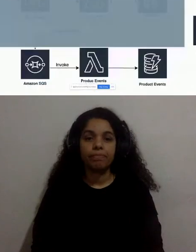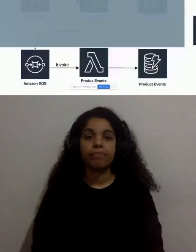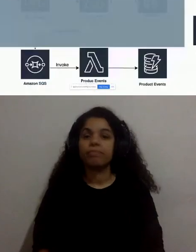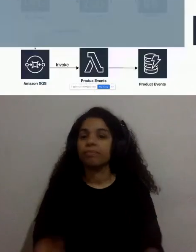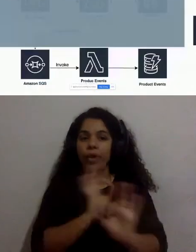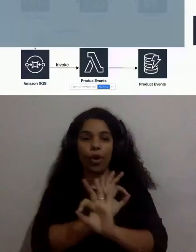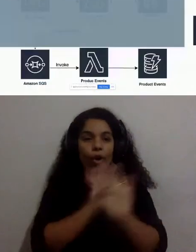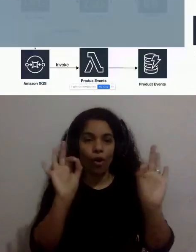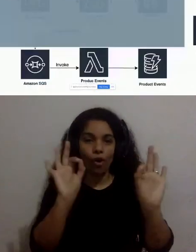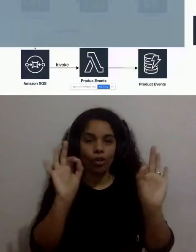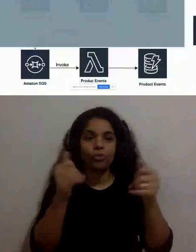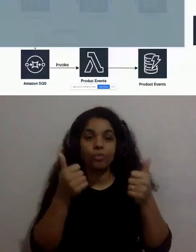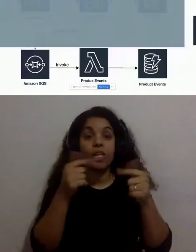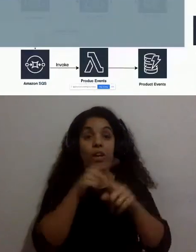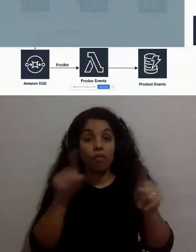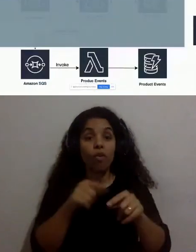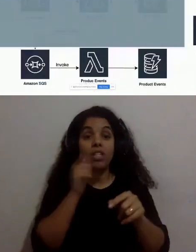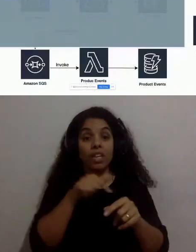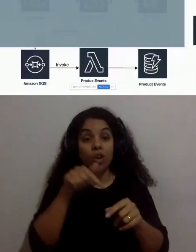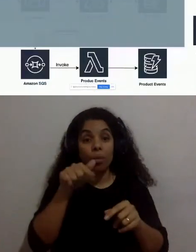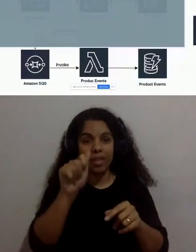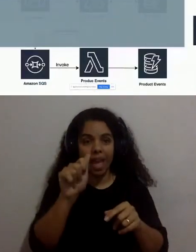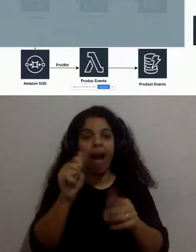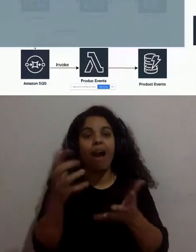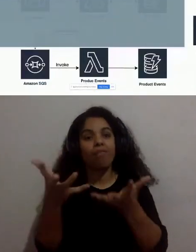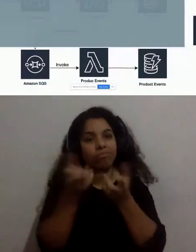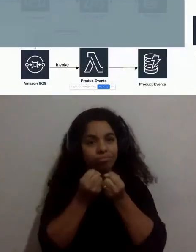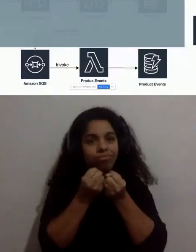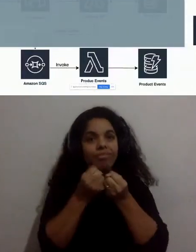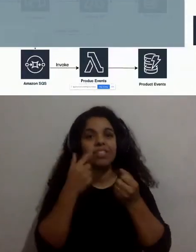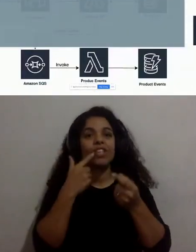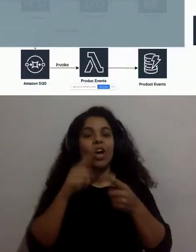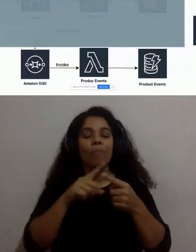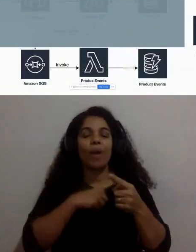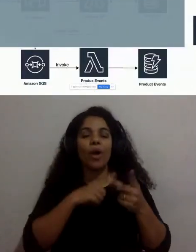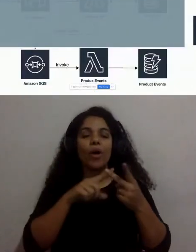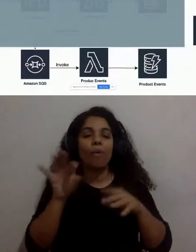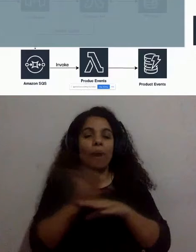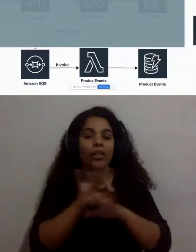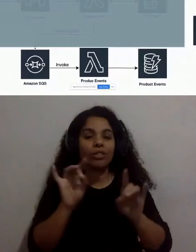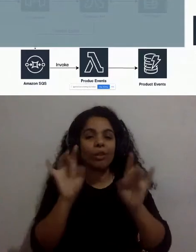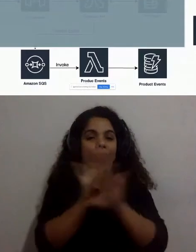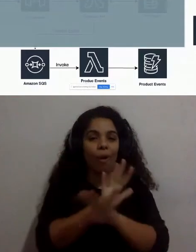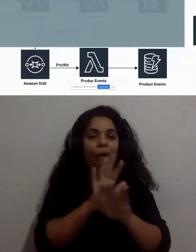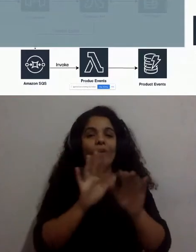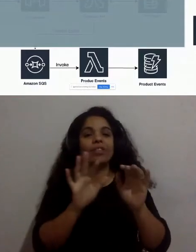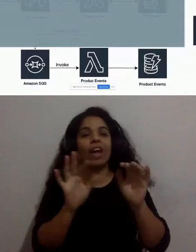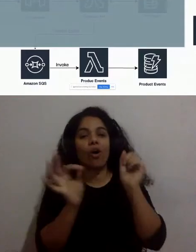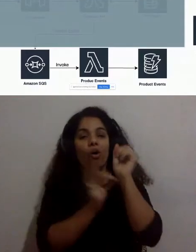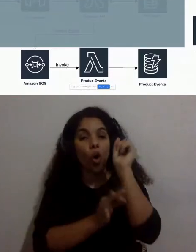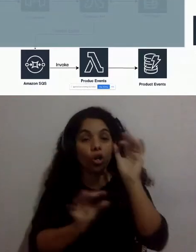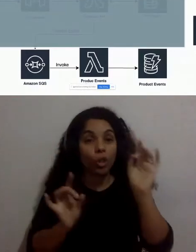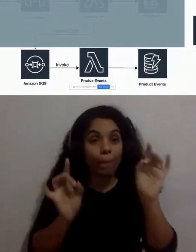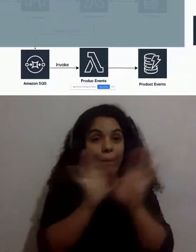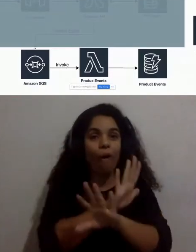Ótimo. Você, como QA, recebeu uma arquitetura pronta, um código pronto, e você conseguiu fazer